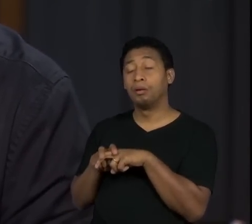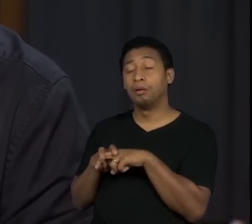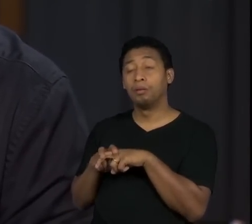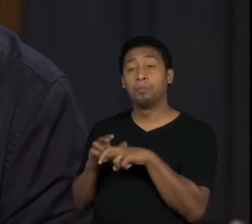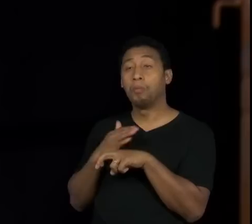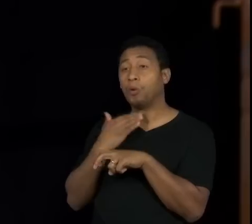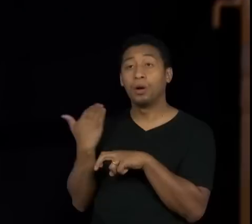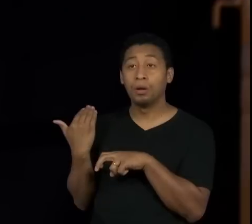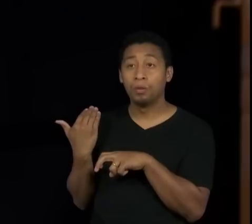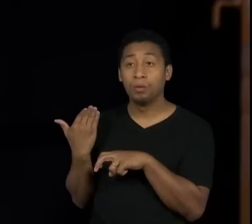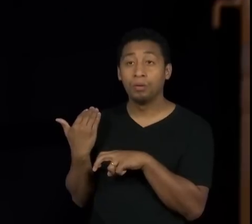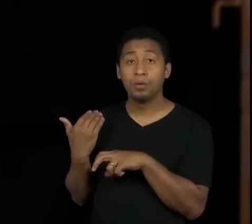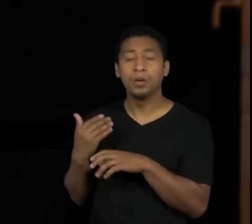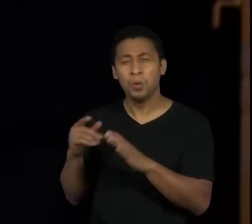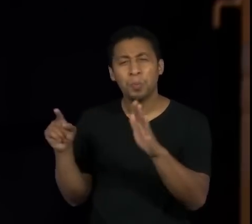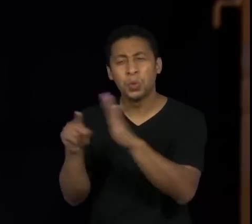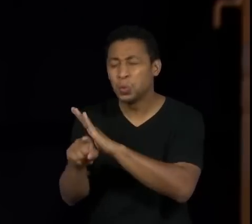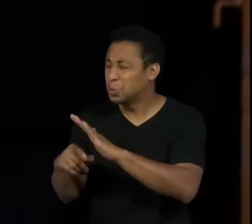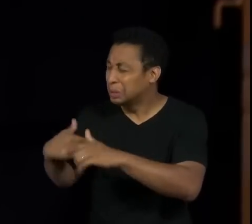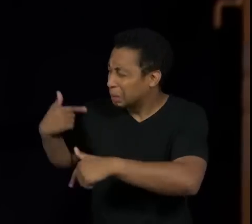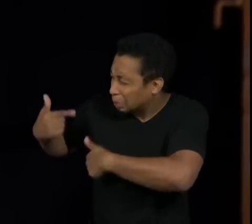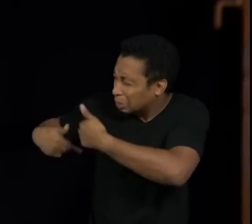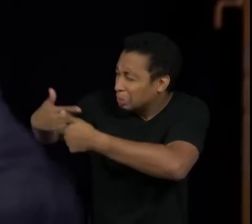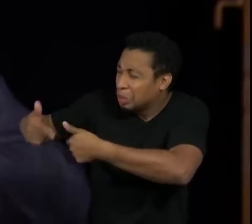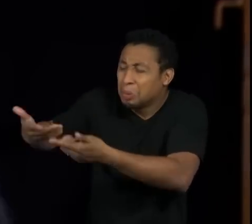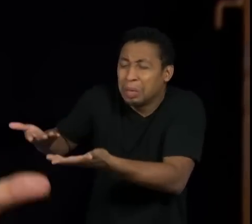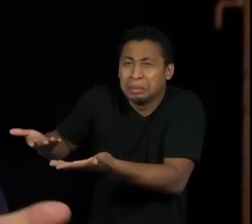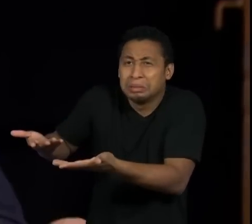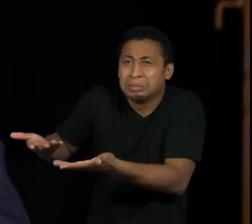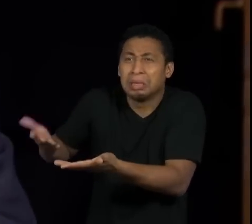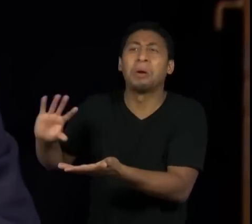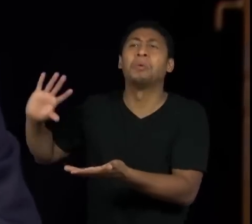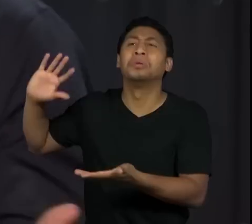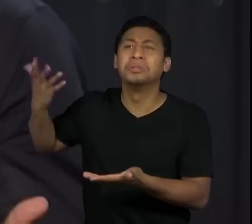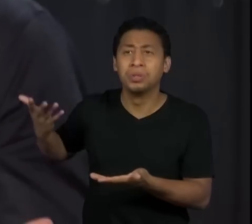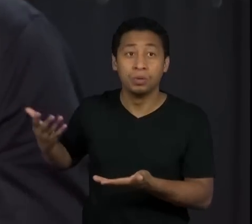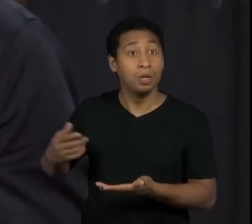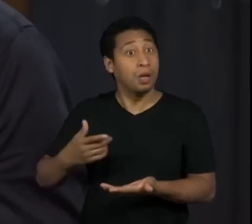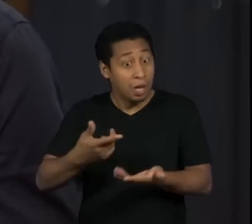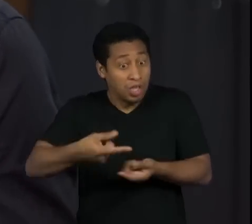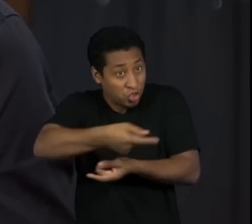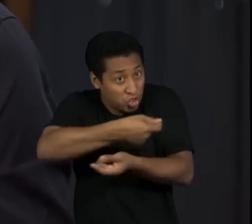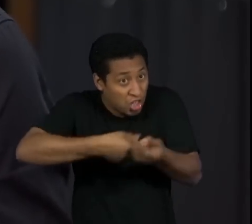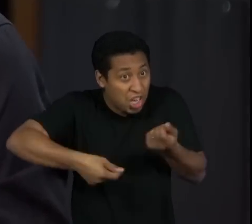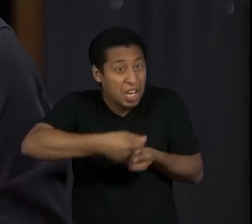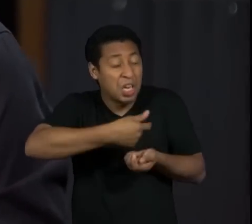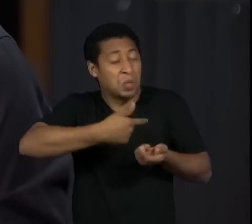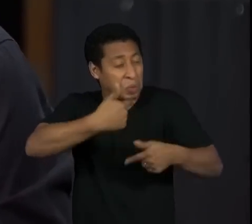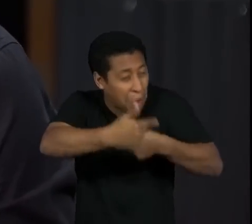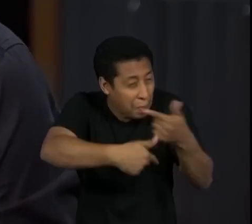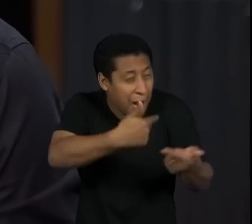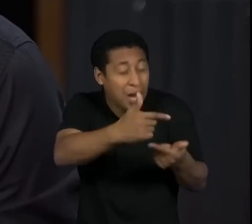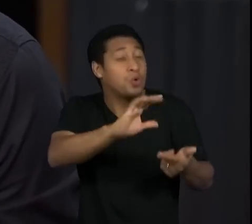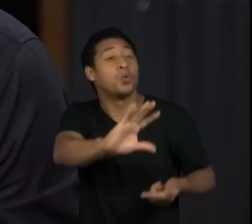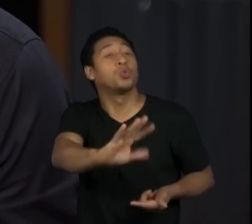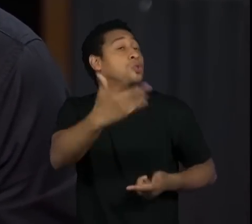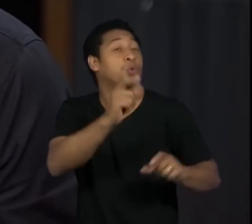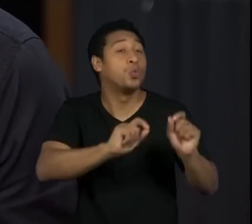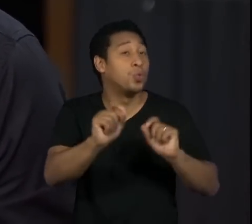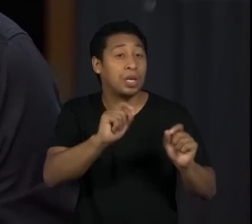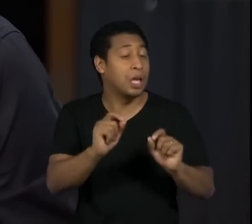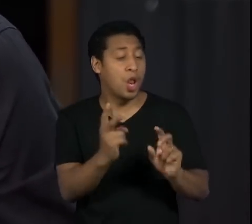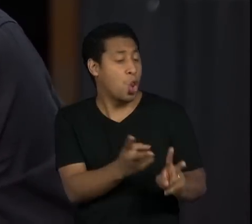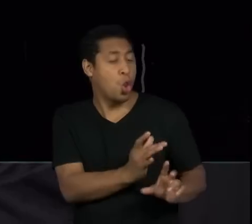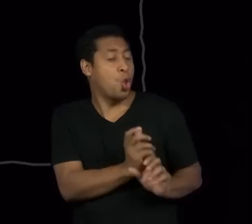Tais? Tudo que ele literalmente, a riqueza que ele gerou, conseguiu. para onde foi? A gente tem que se fazer essa pergunta. Para